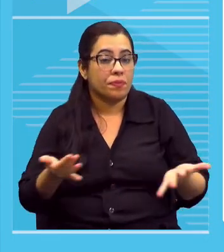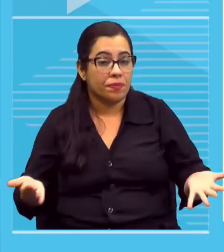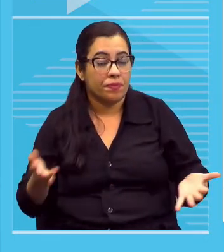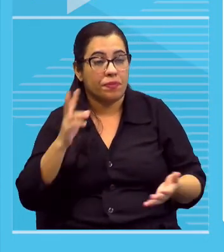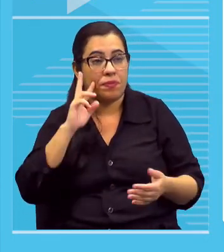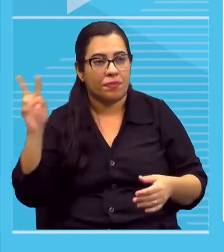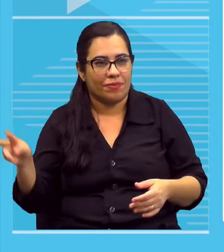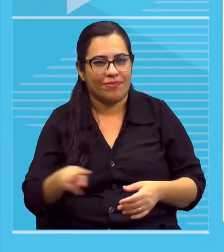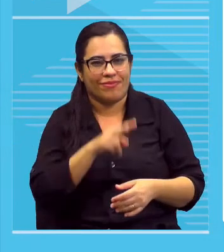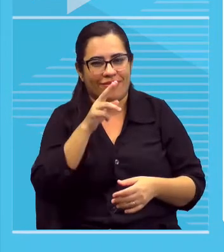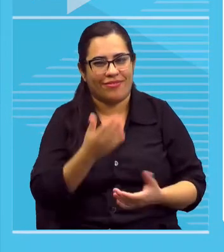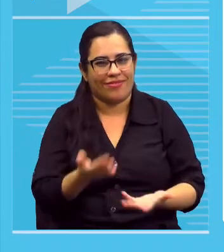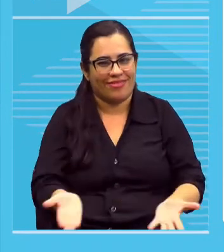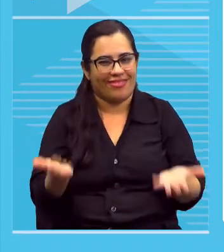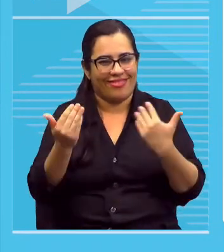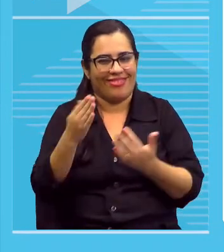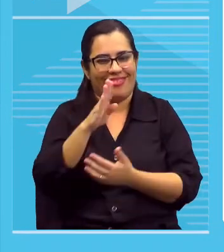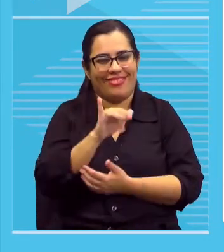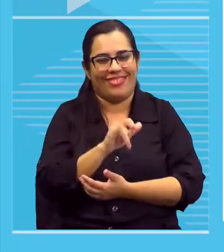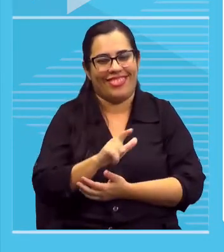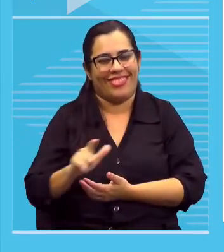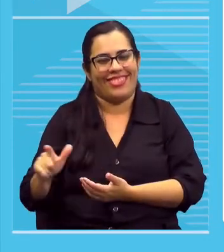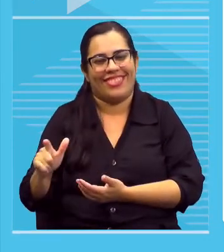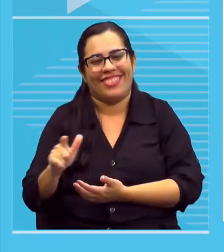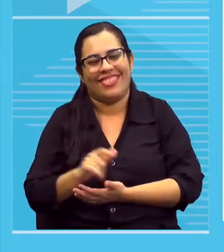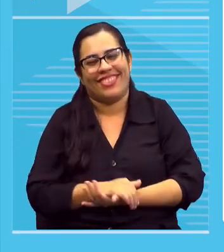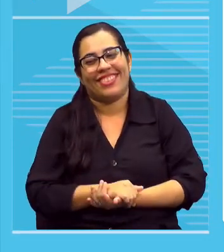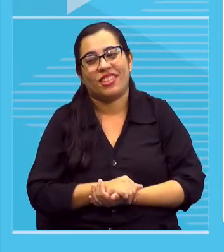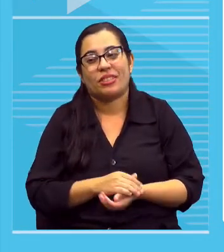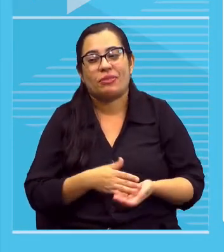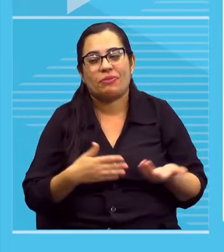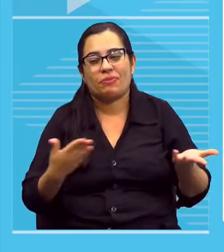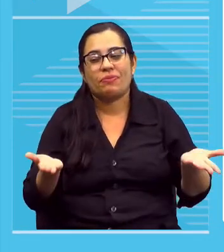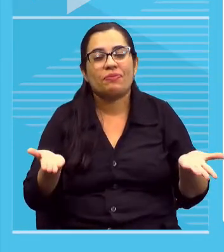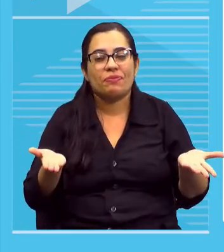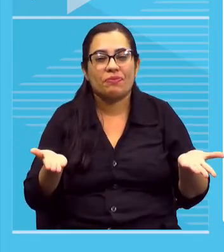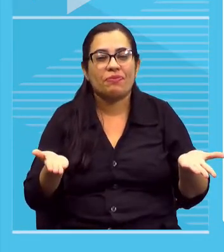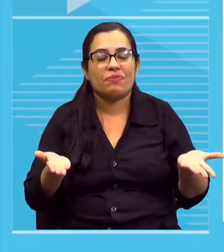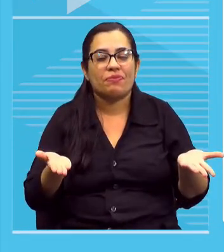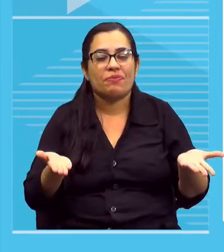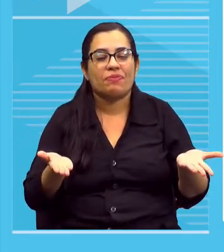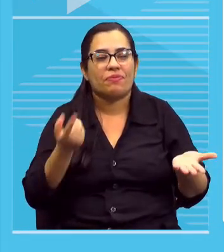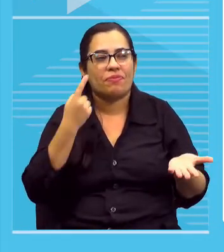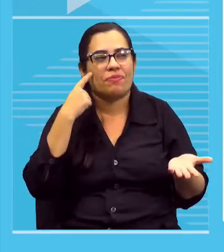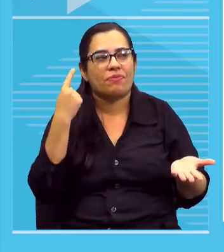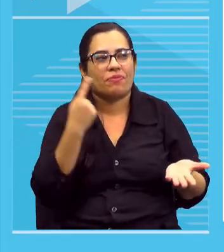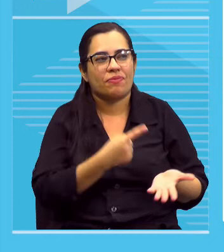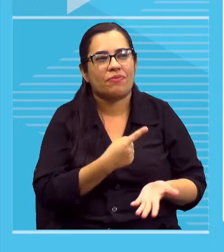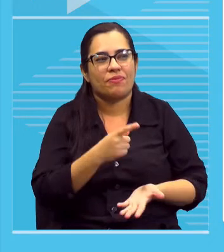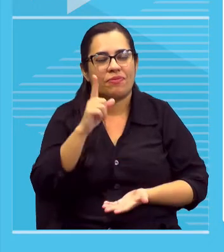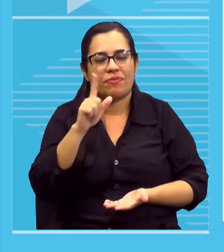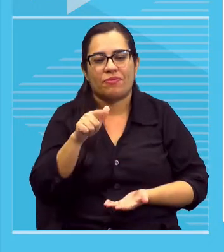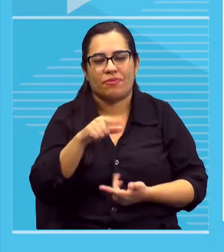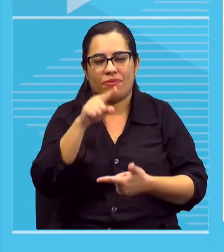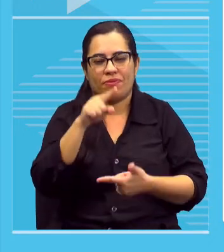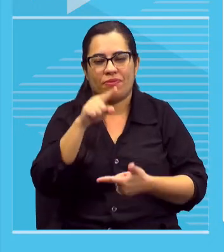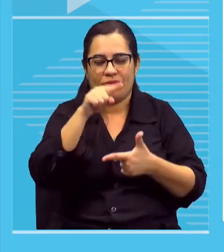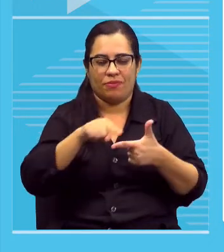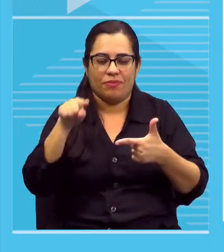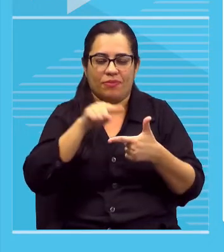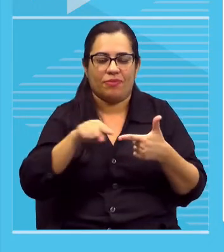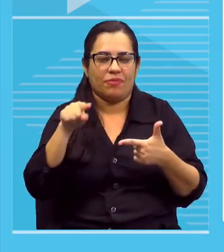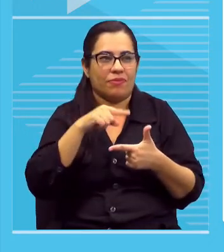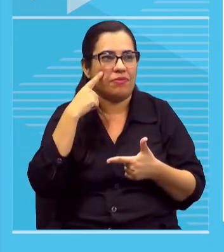Bora Bill e cadê cosseno ao quadrado de X lá em cima ó a